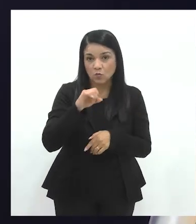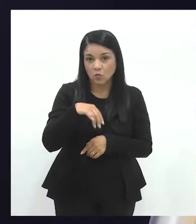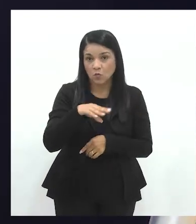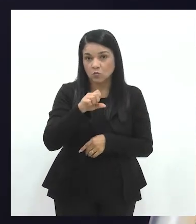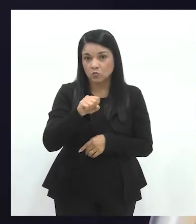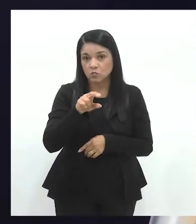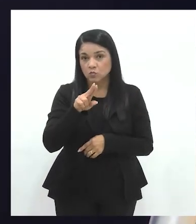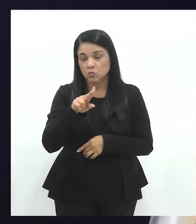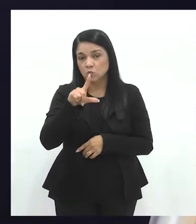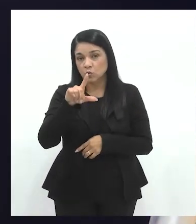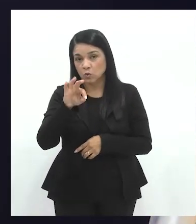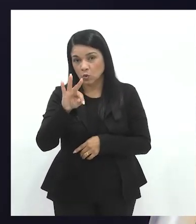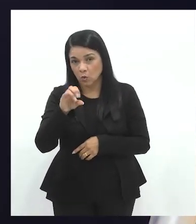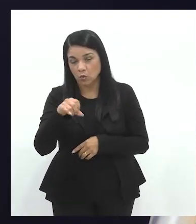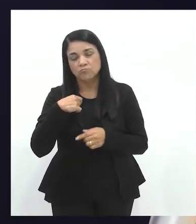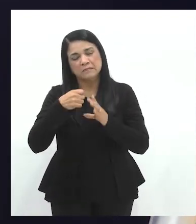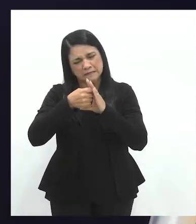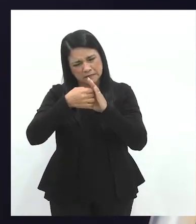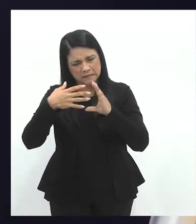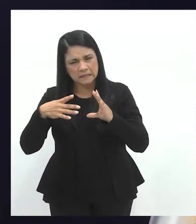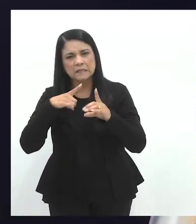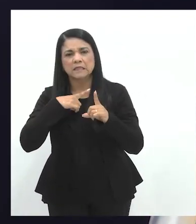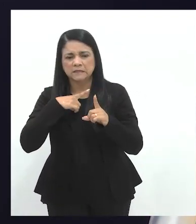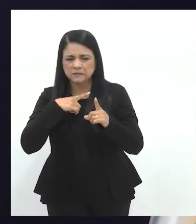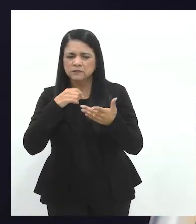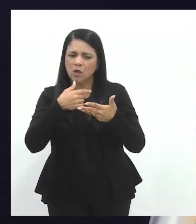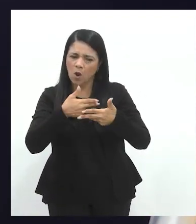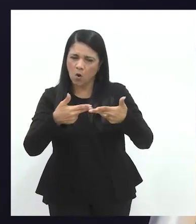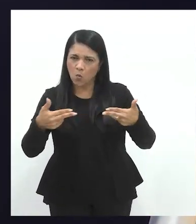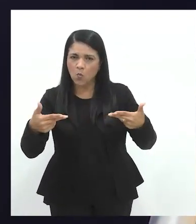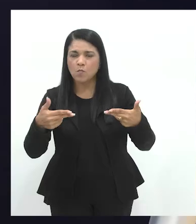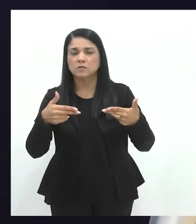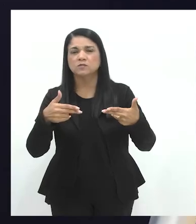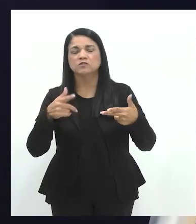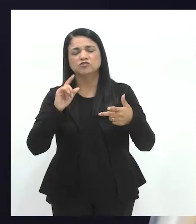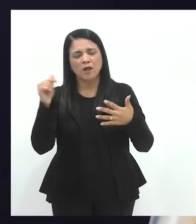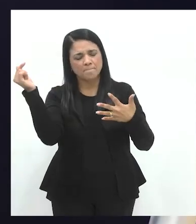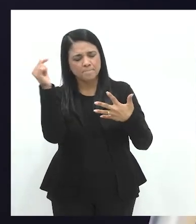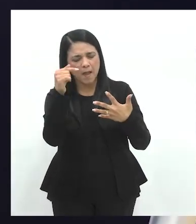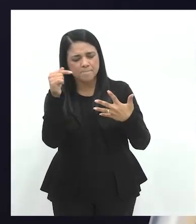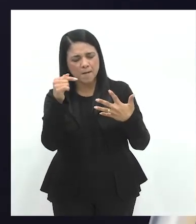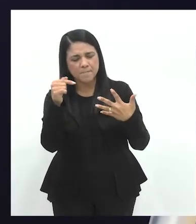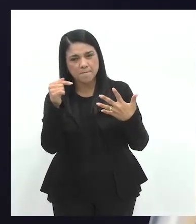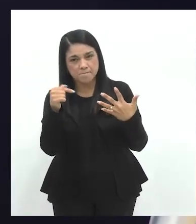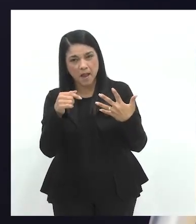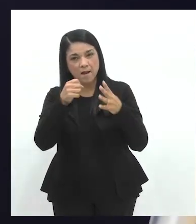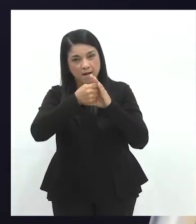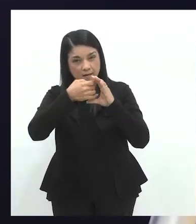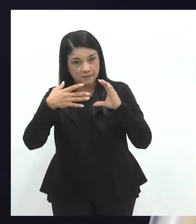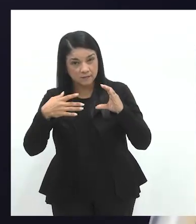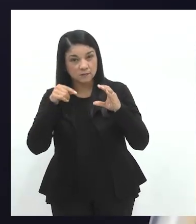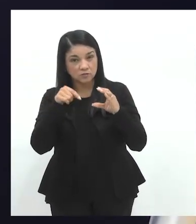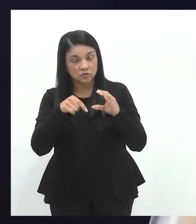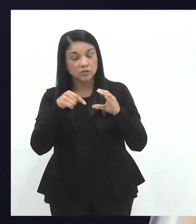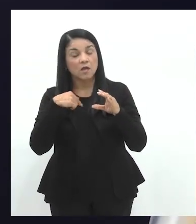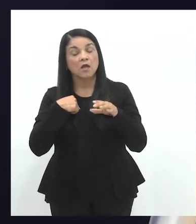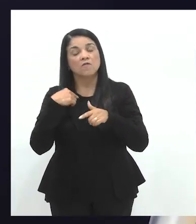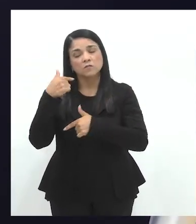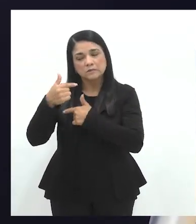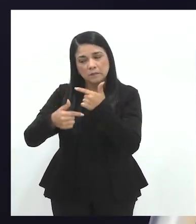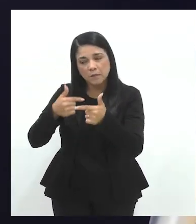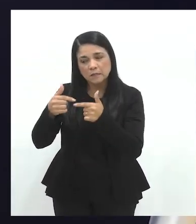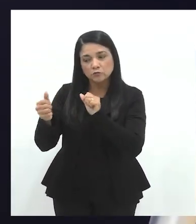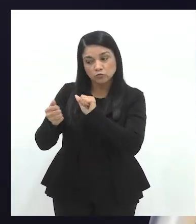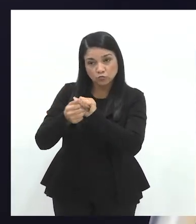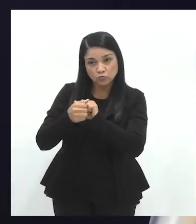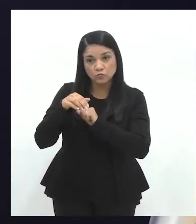isso precisa ser investigado ainda, mas ele já apresentou esse e esse critério, e eu vou trabalhando sempre. E a